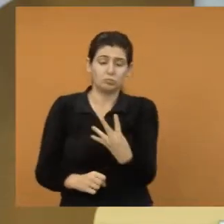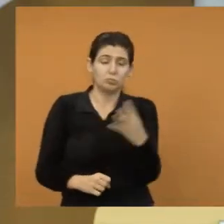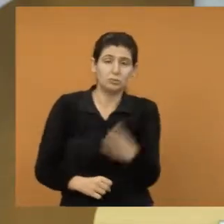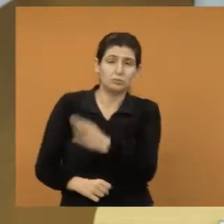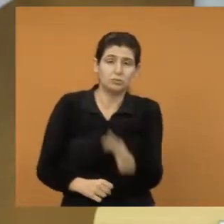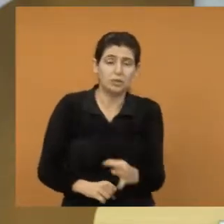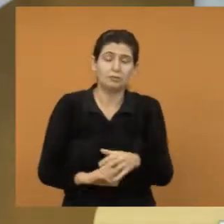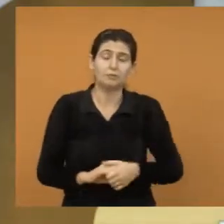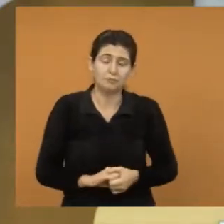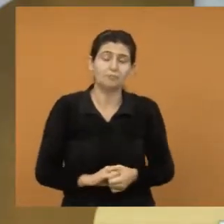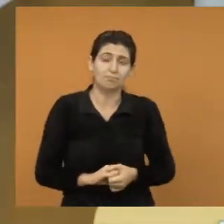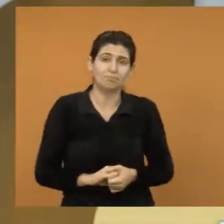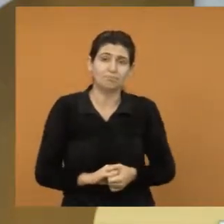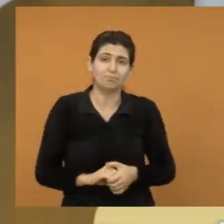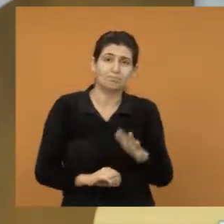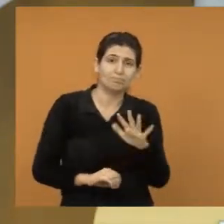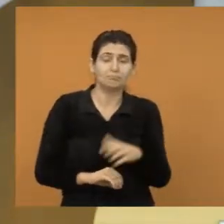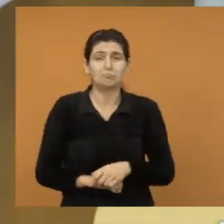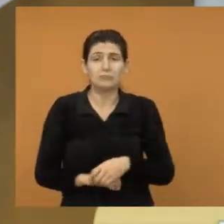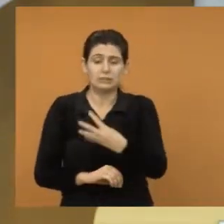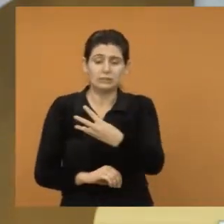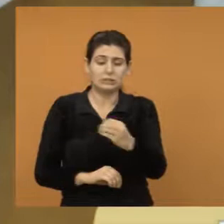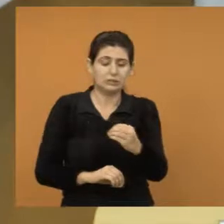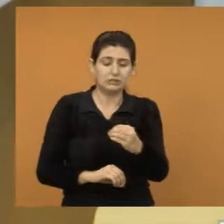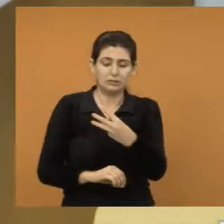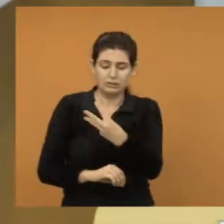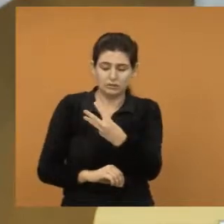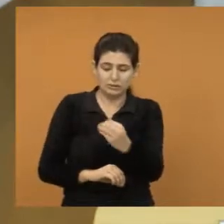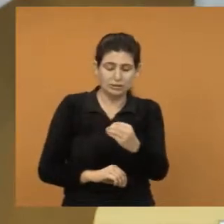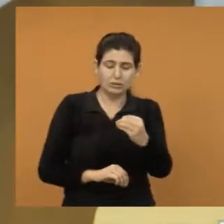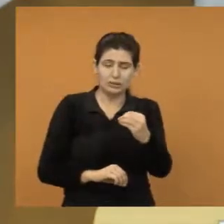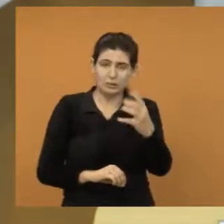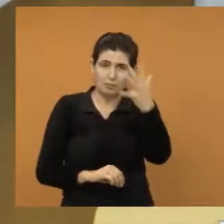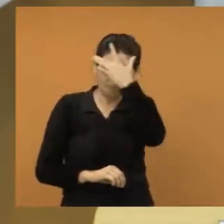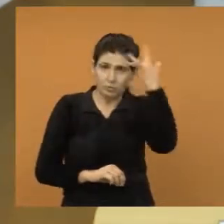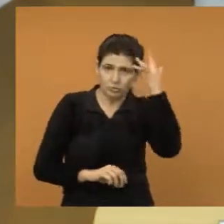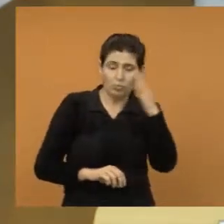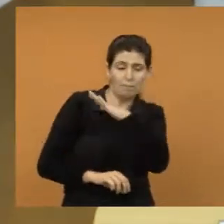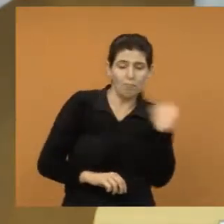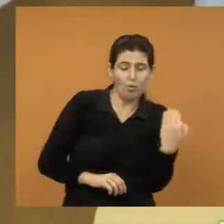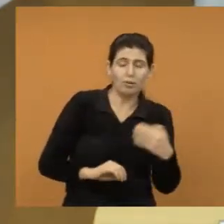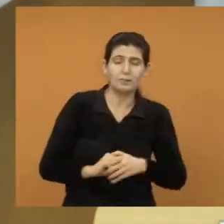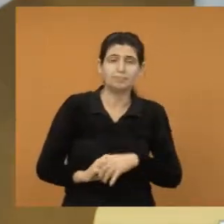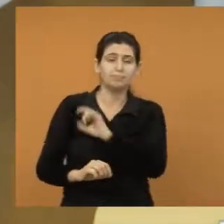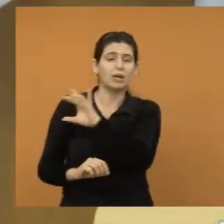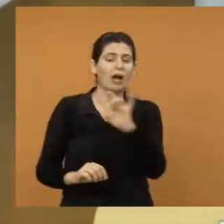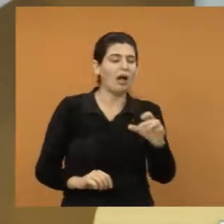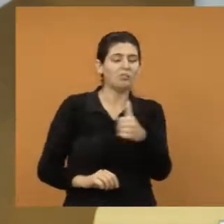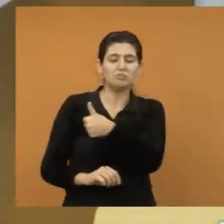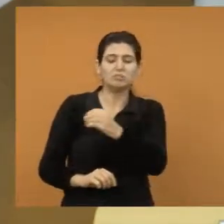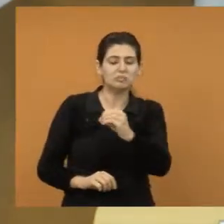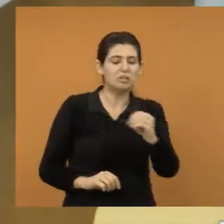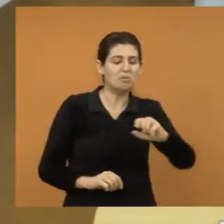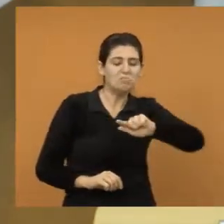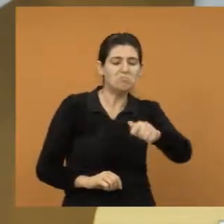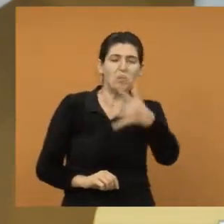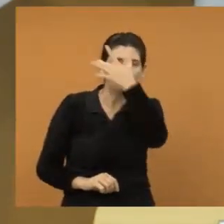14%. Uma média de 30 mortes para cada 100 mil habitantes, vereador